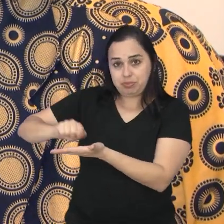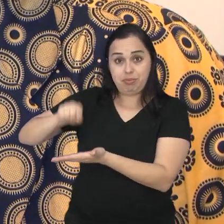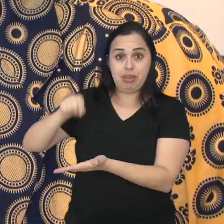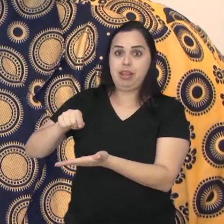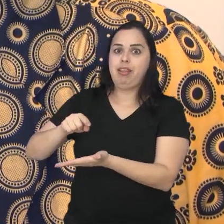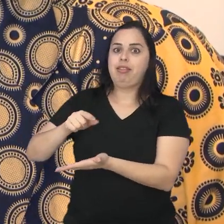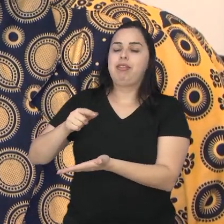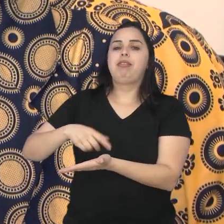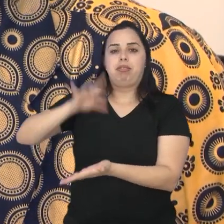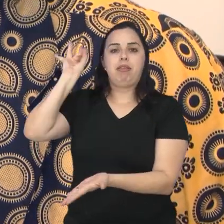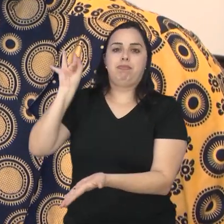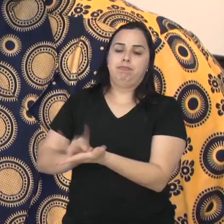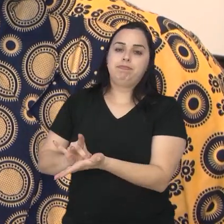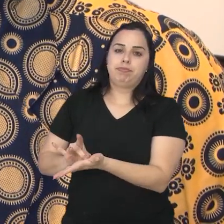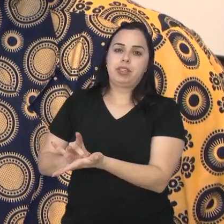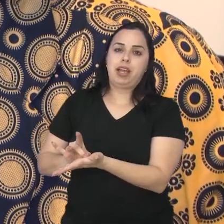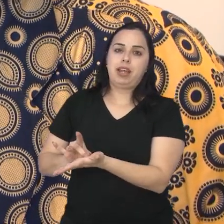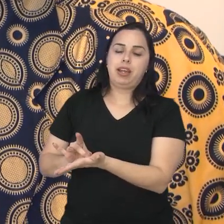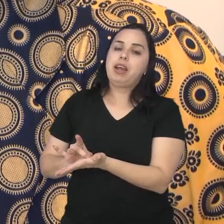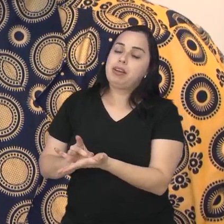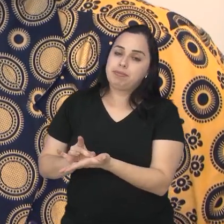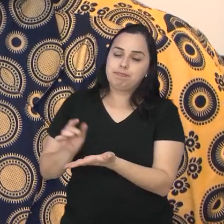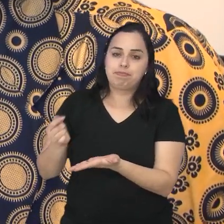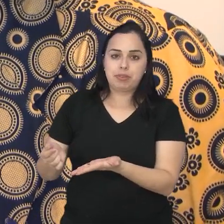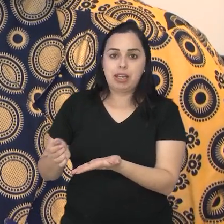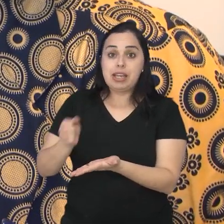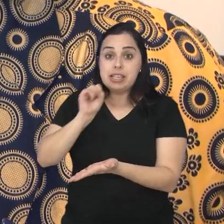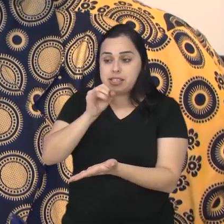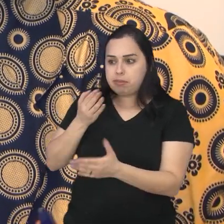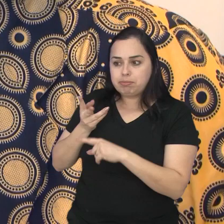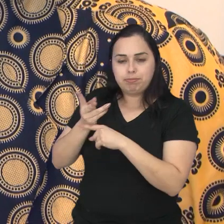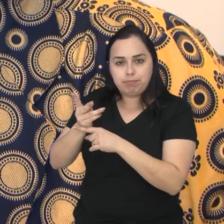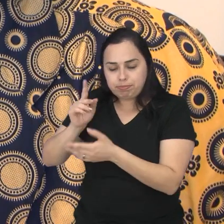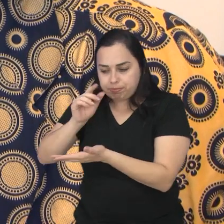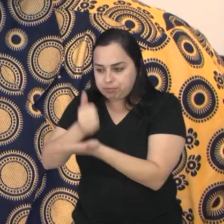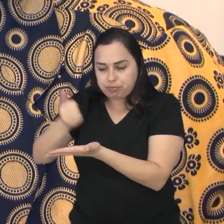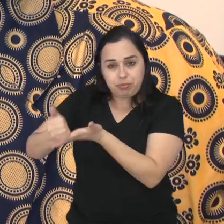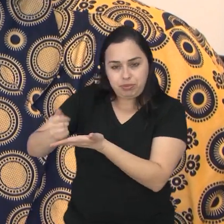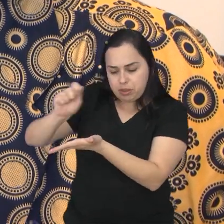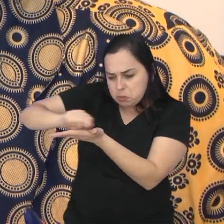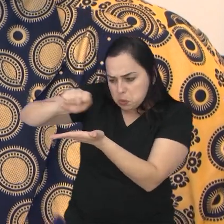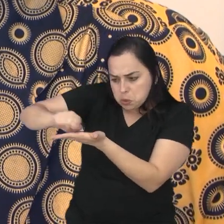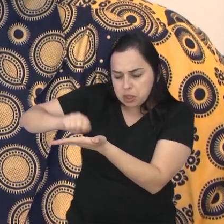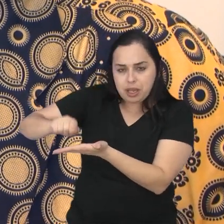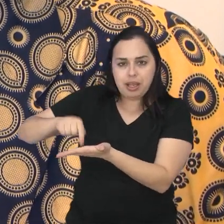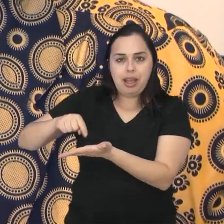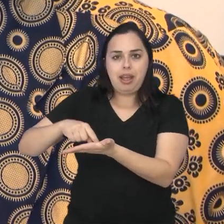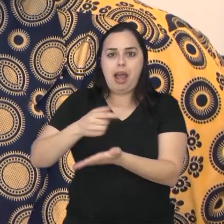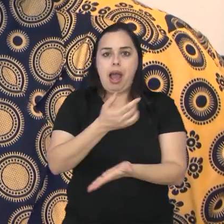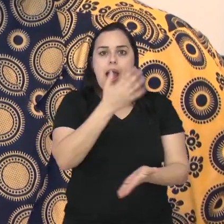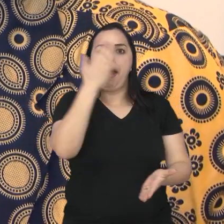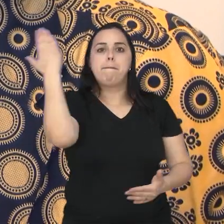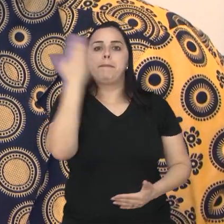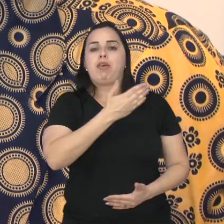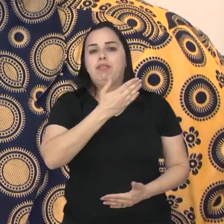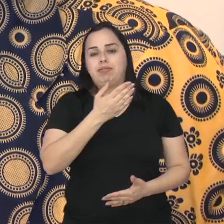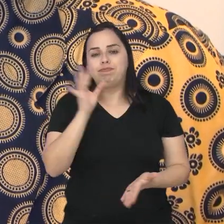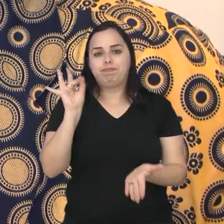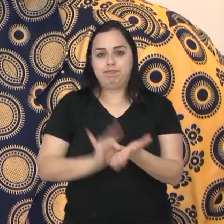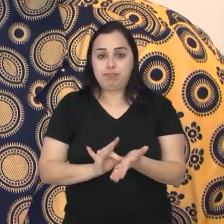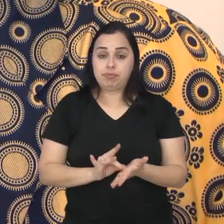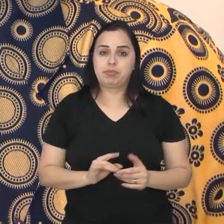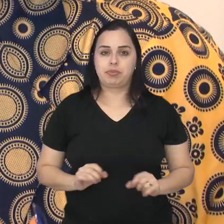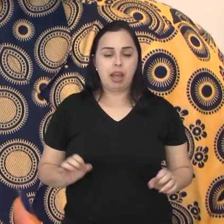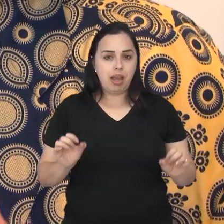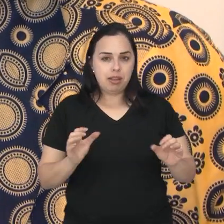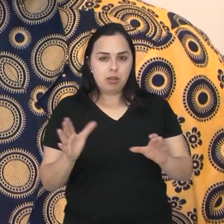documento de cartório ele tem fé pública então ele se ele torna a prova muito mais relevante com processo judicial